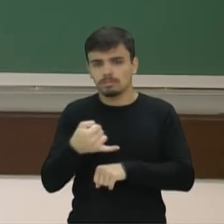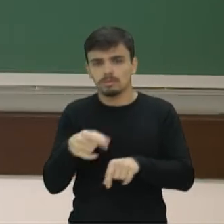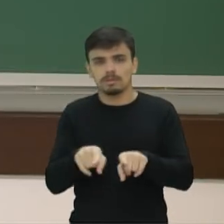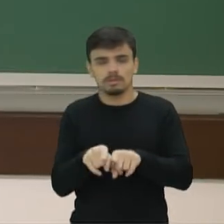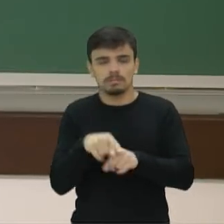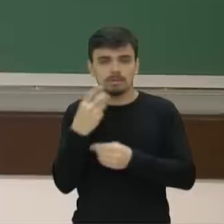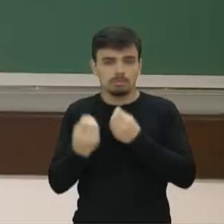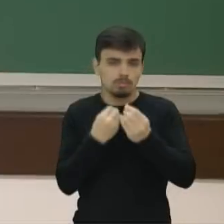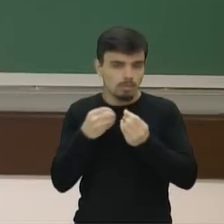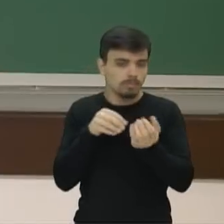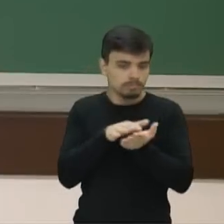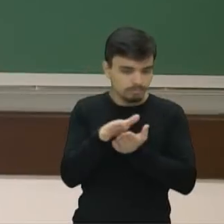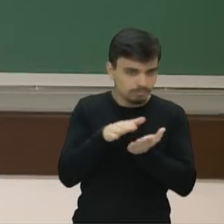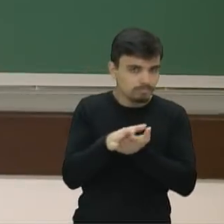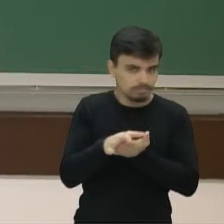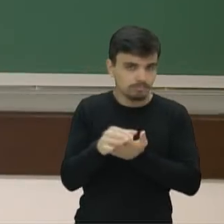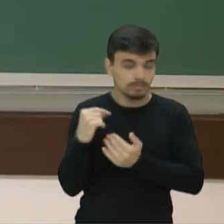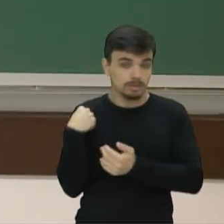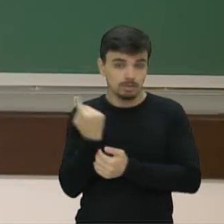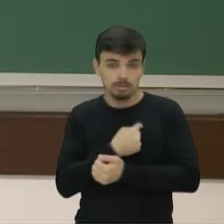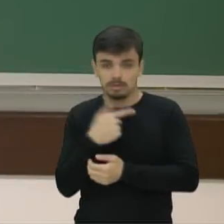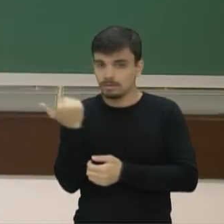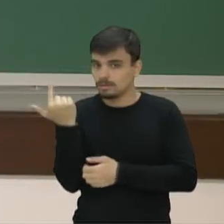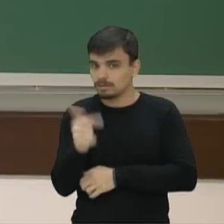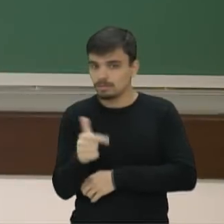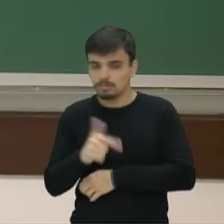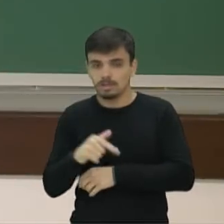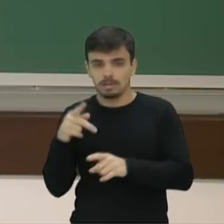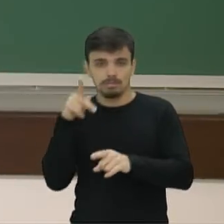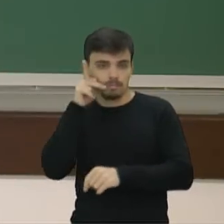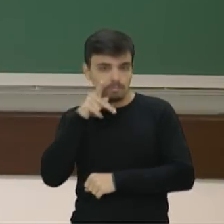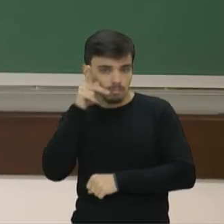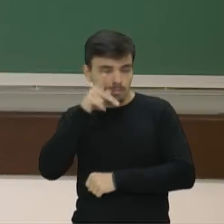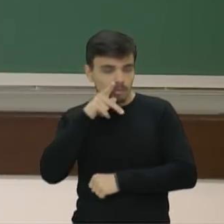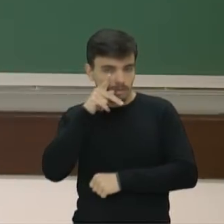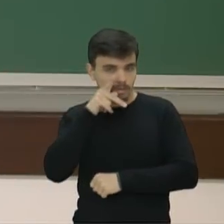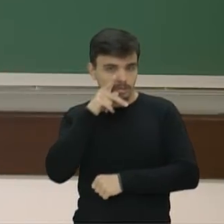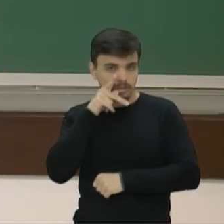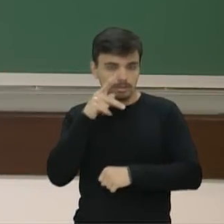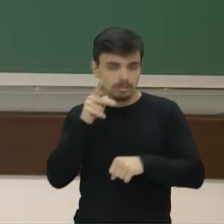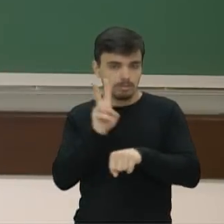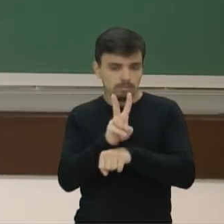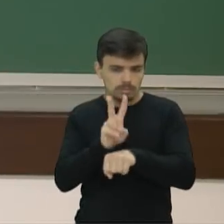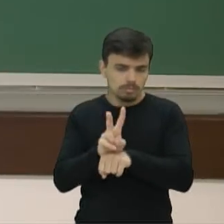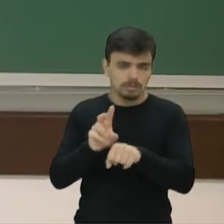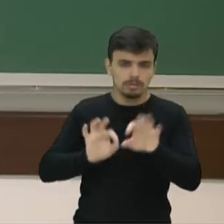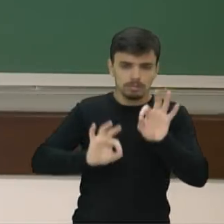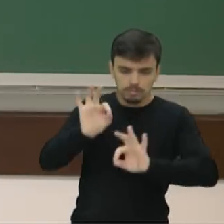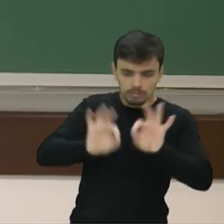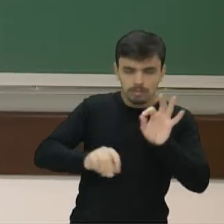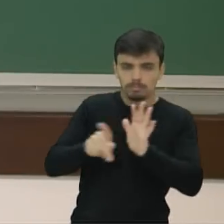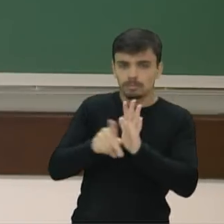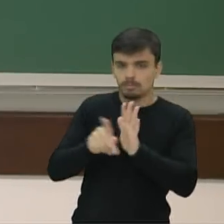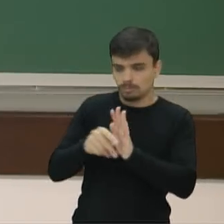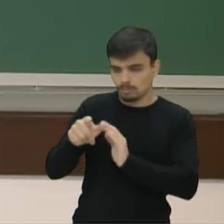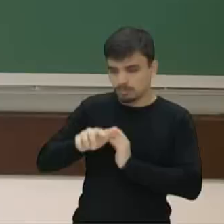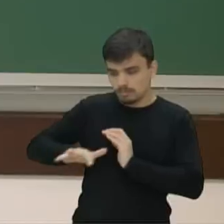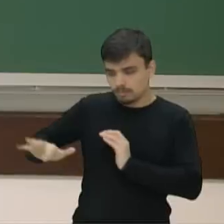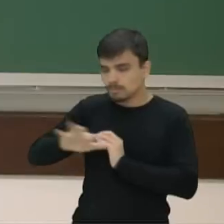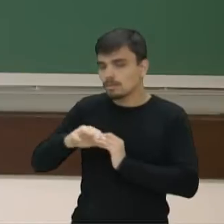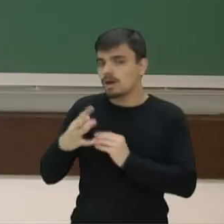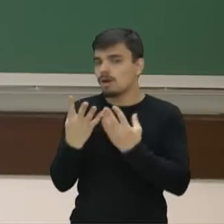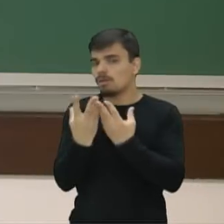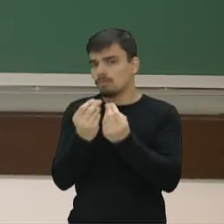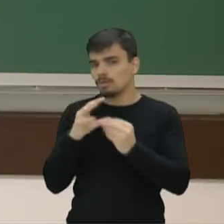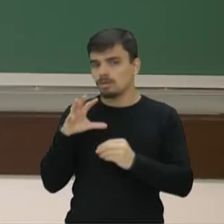que explora, nós não tivermos políticas que resguardem e conservem áreas, muito em breve